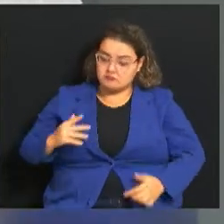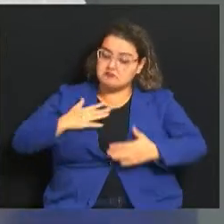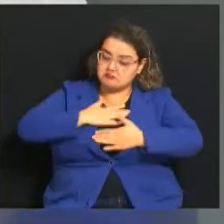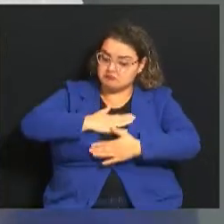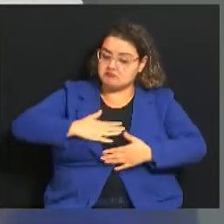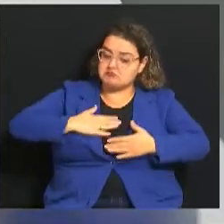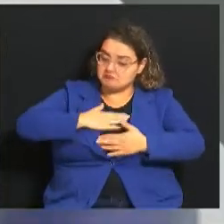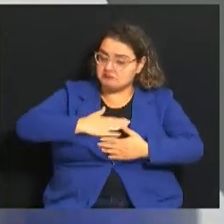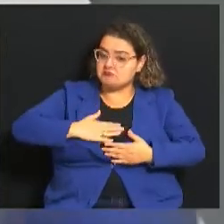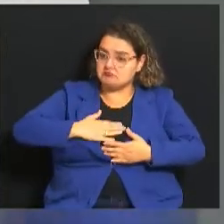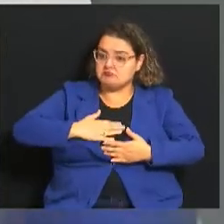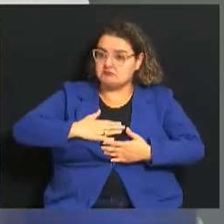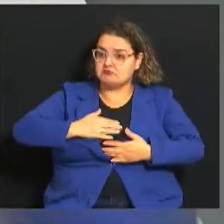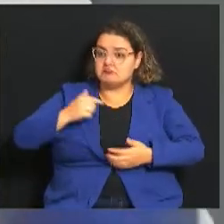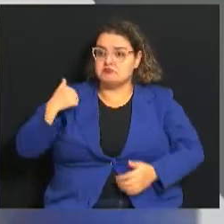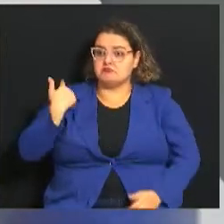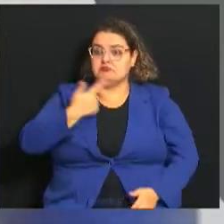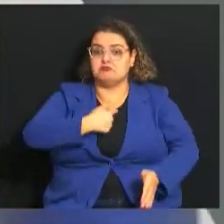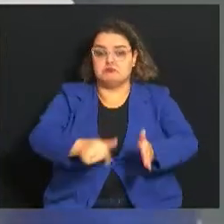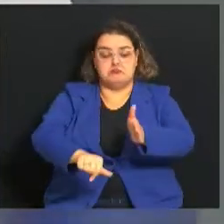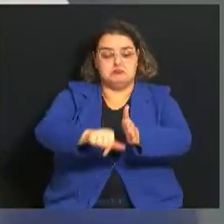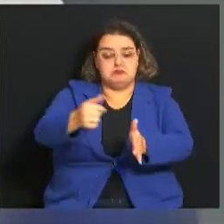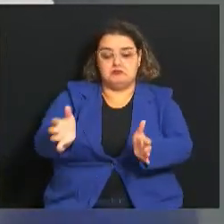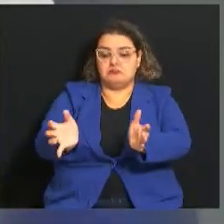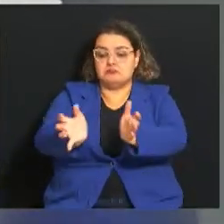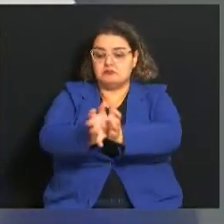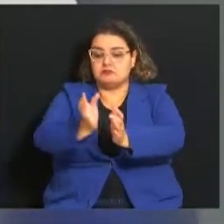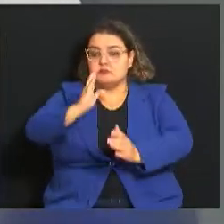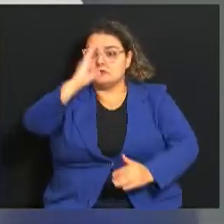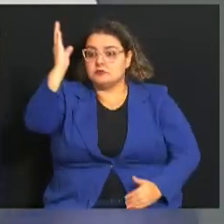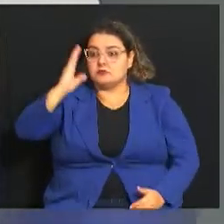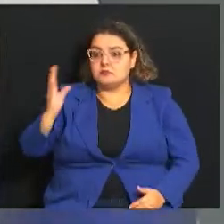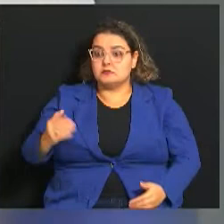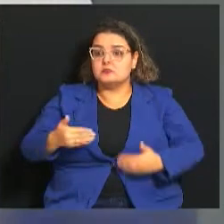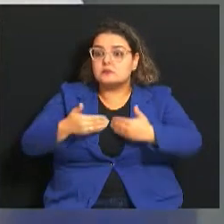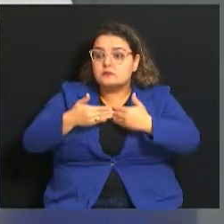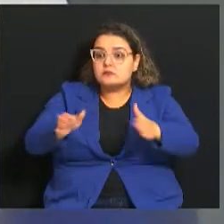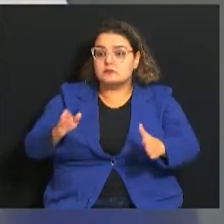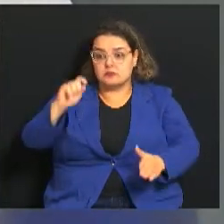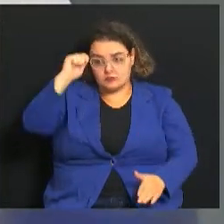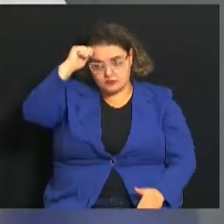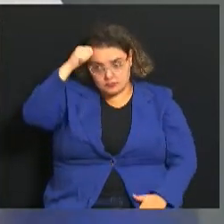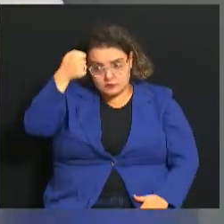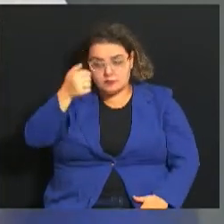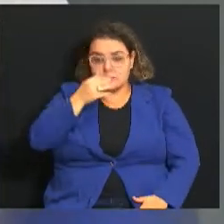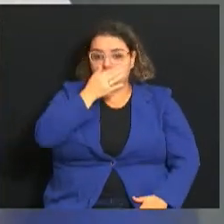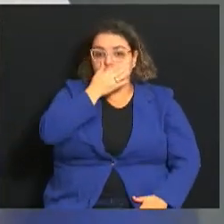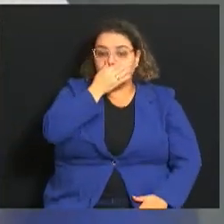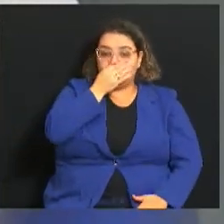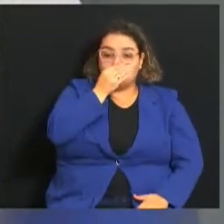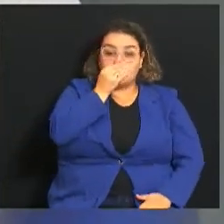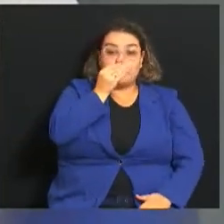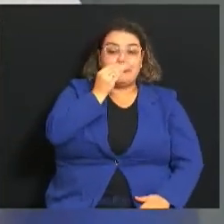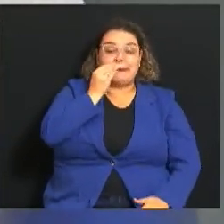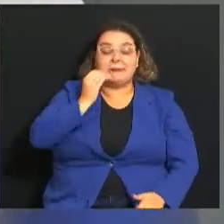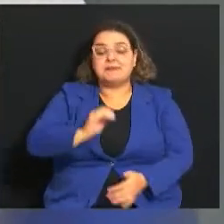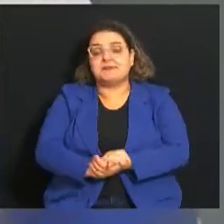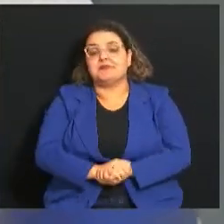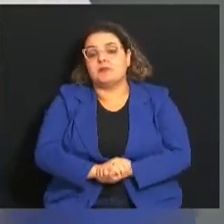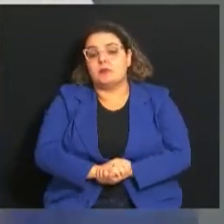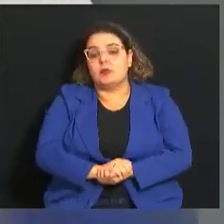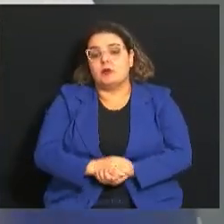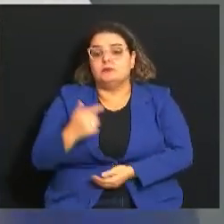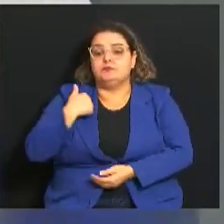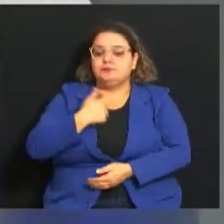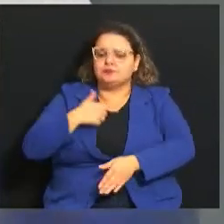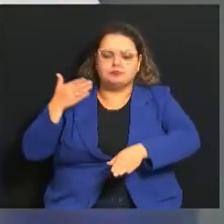nós somos o primeiro clube brasileiro a dar abertura aos negros. Então a gente participa,